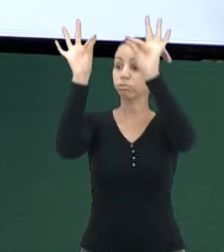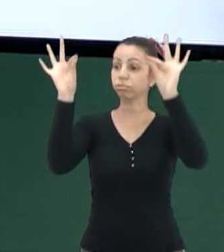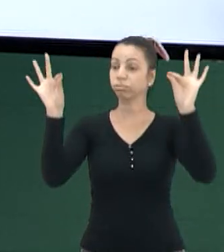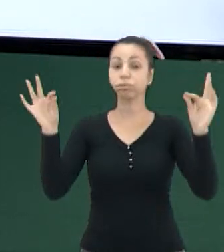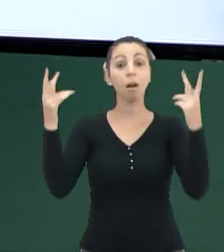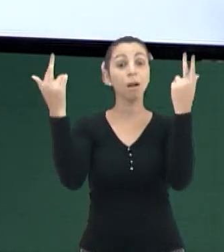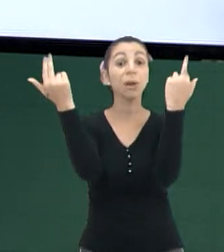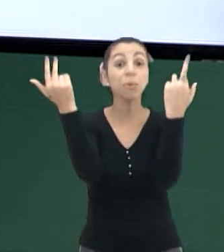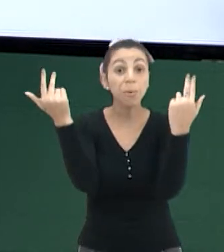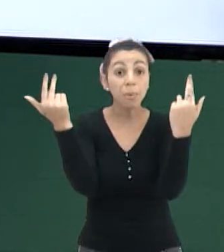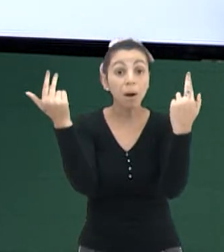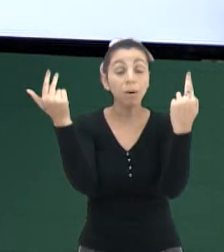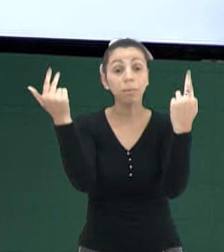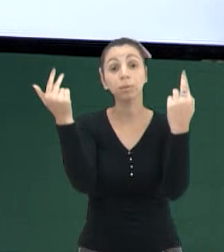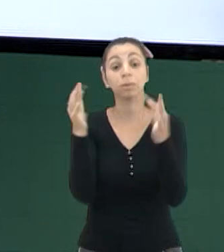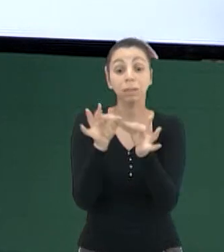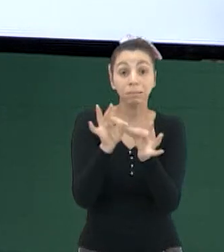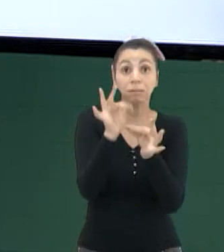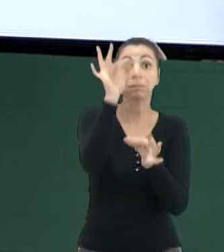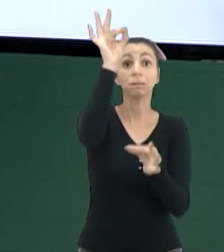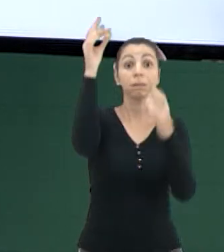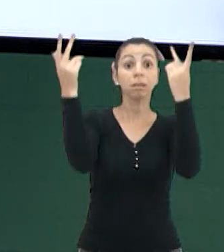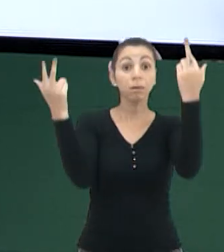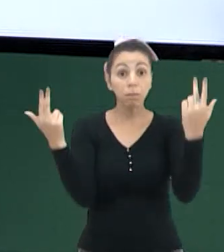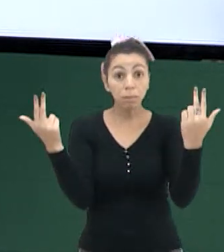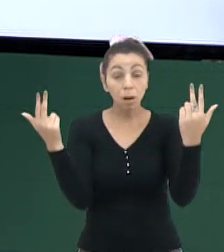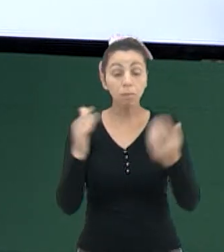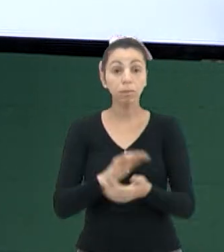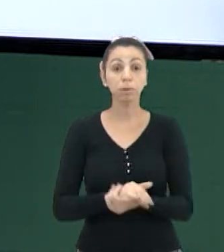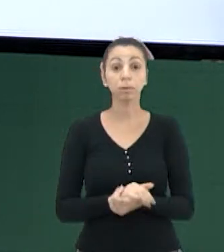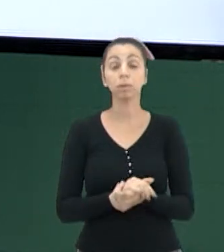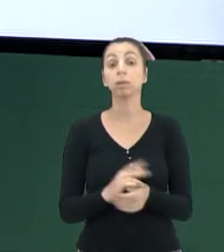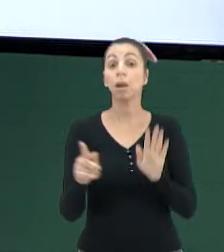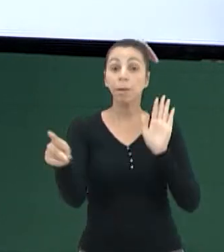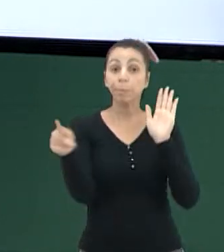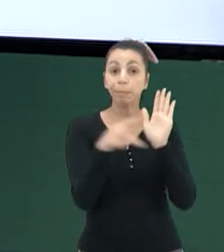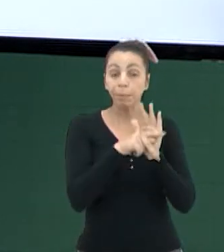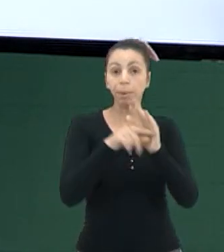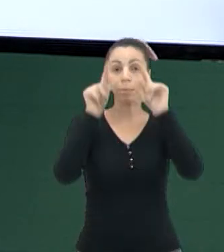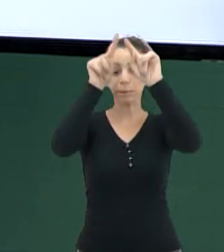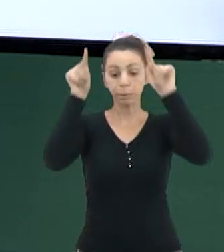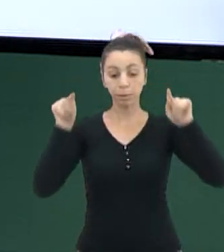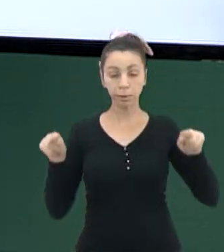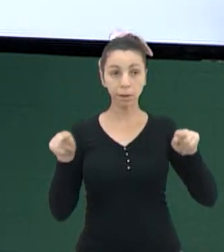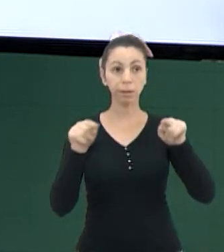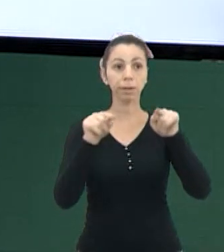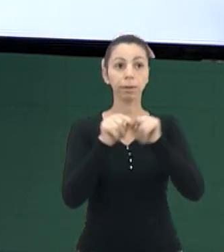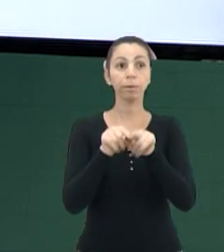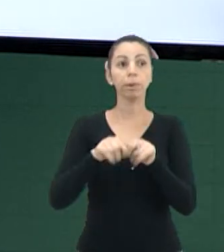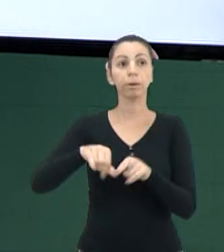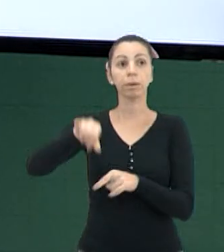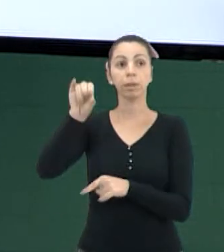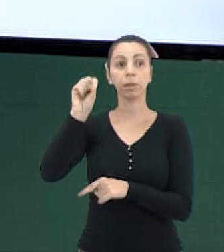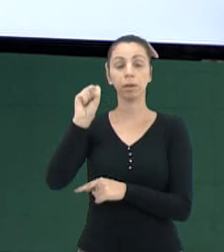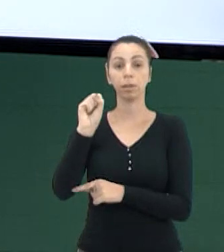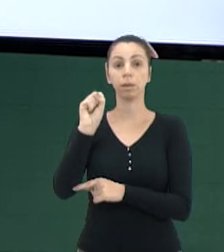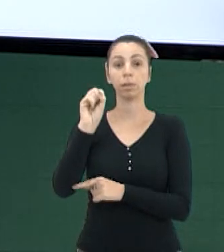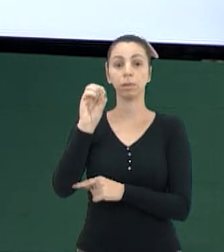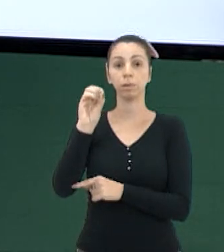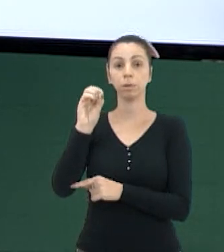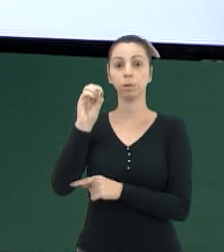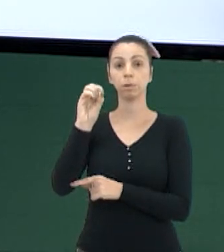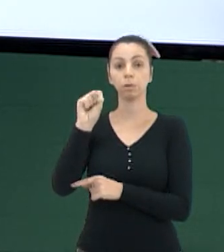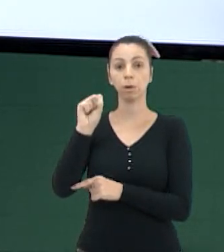lados iguais. Então, essa é uma propriedade do triângulo isósceles. Vamos continuar?